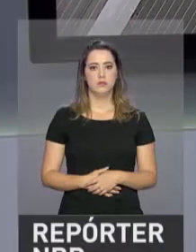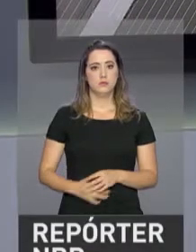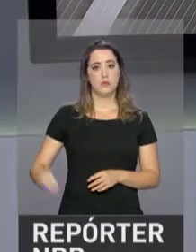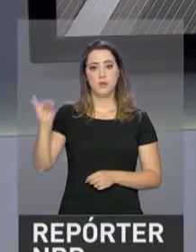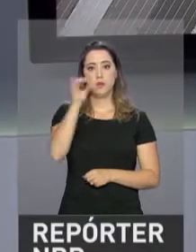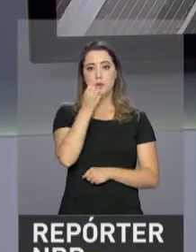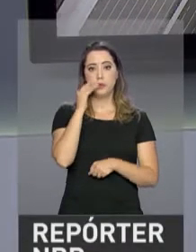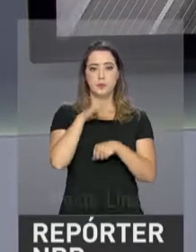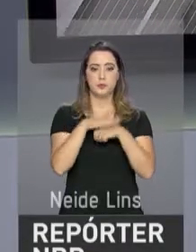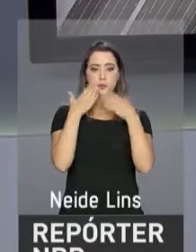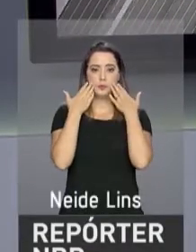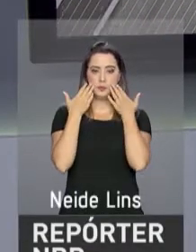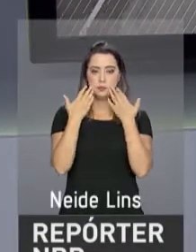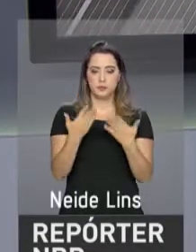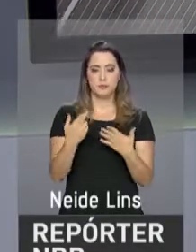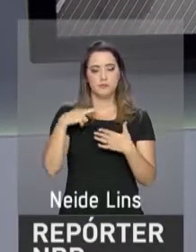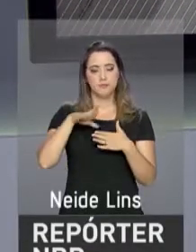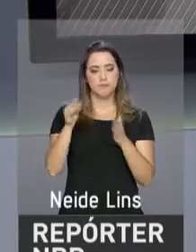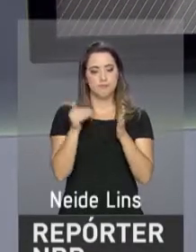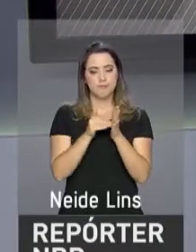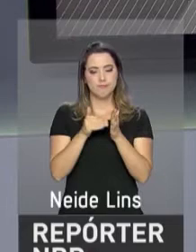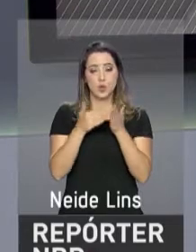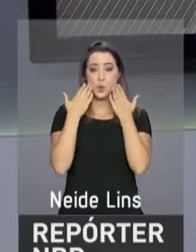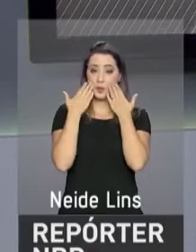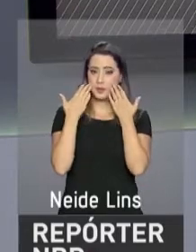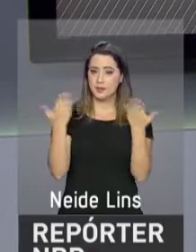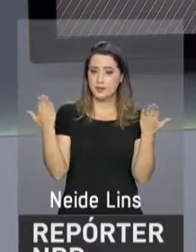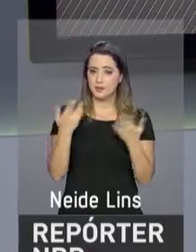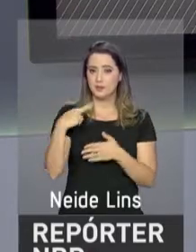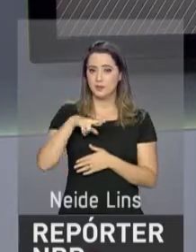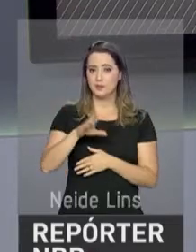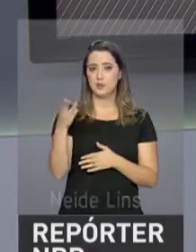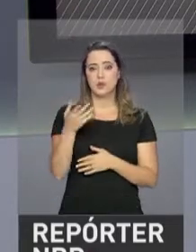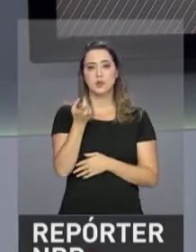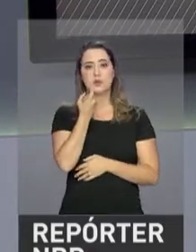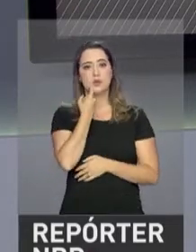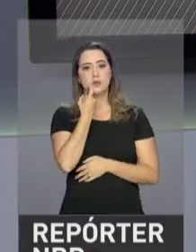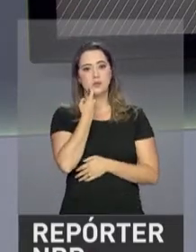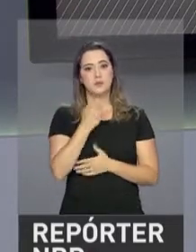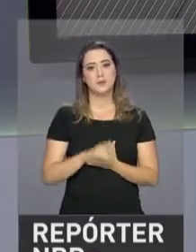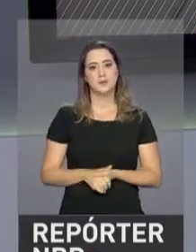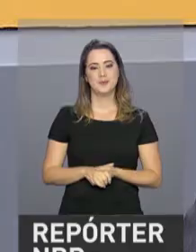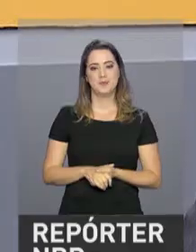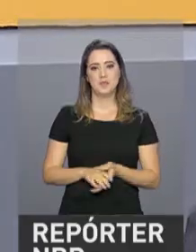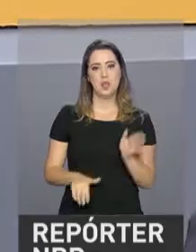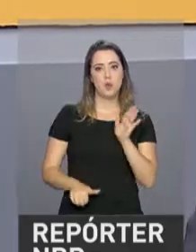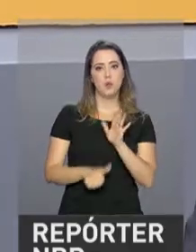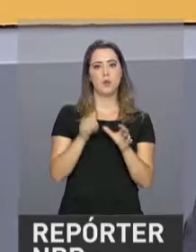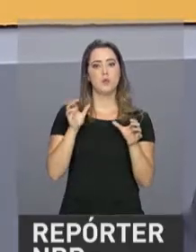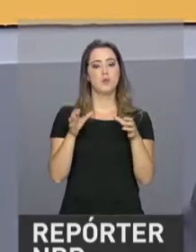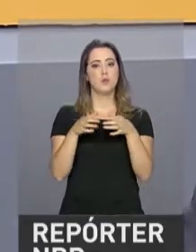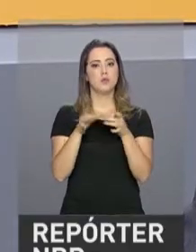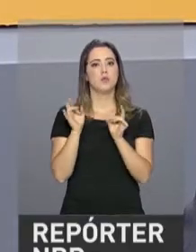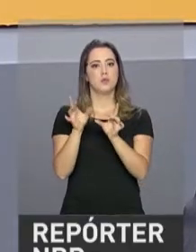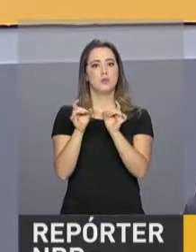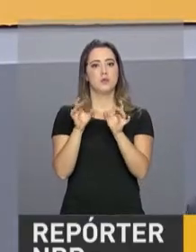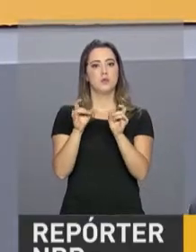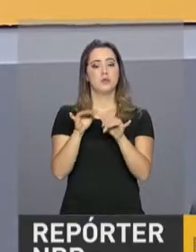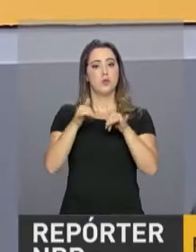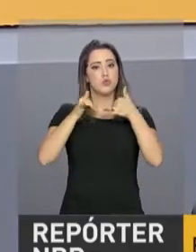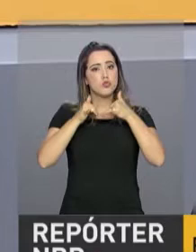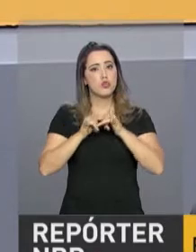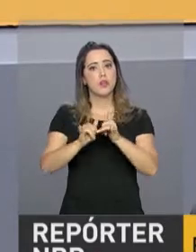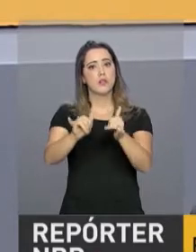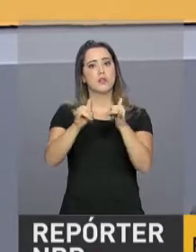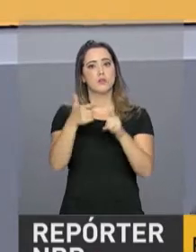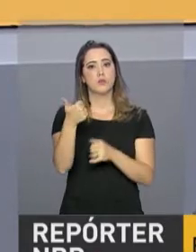Olá, boa noite. Estamos de volta com a última edição do Repórter NBR desta sexta-feira. O primeiro leilão de transmissão de energia